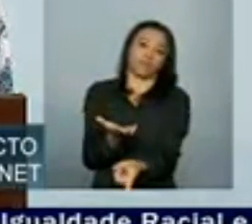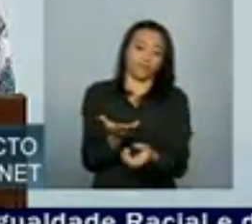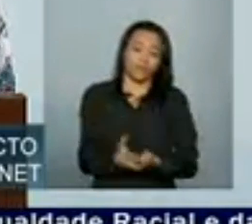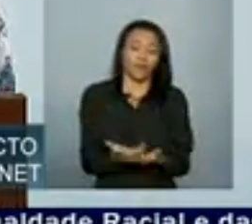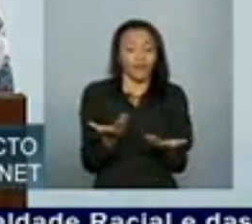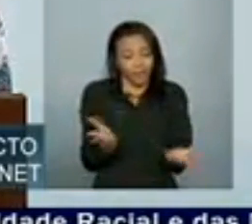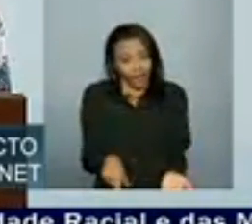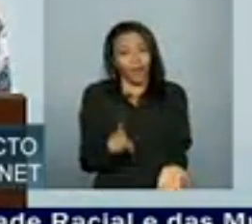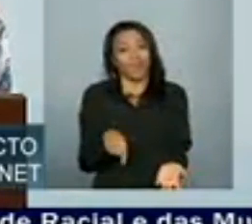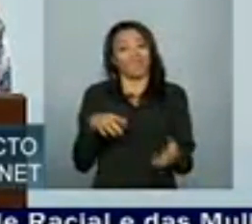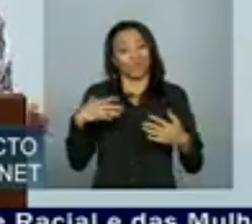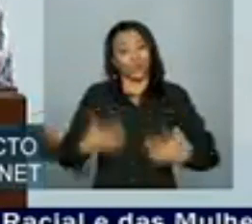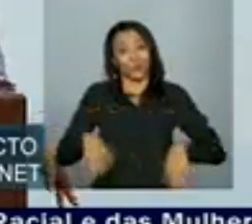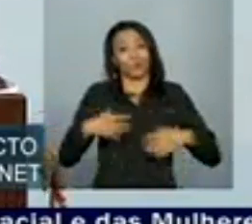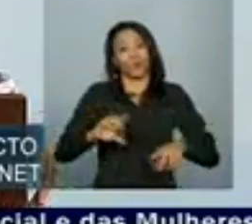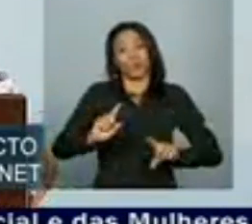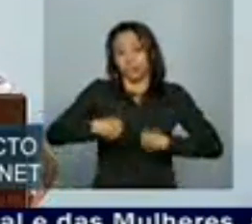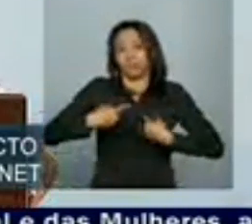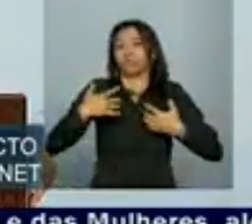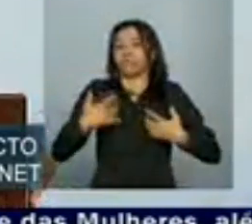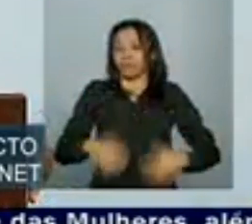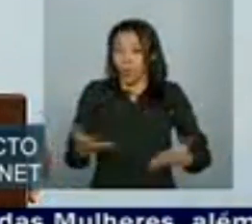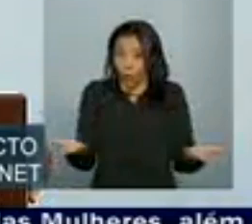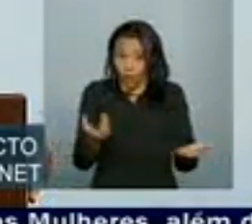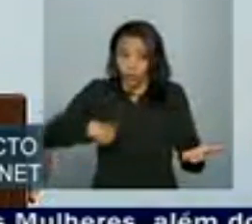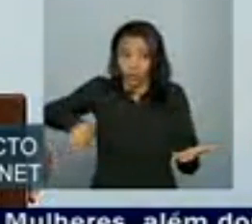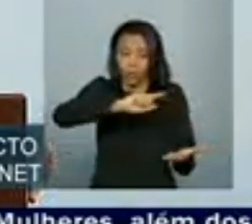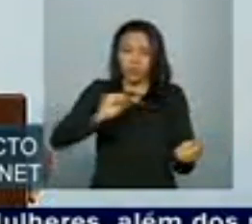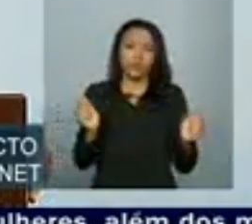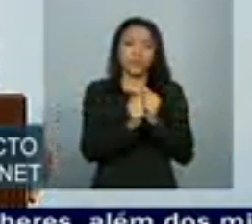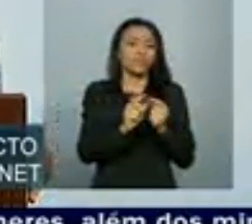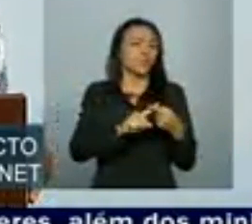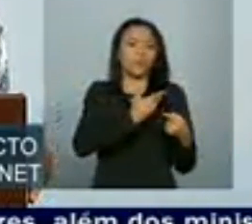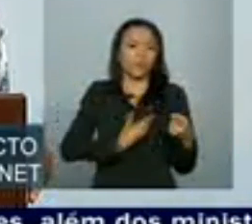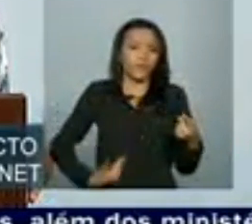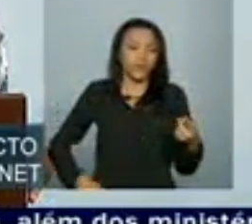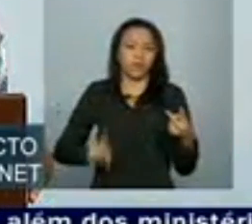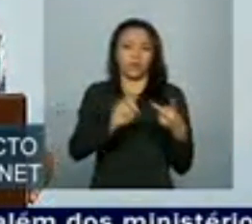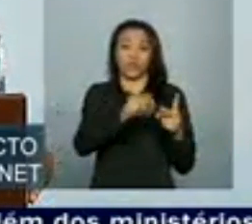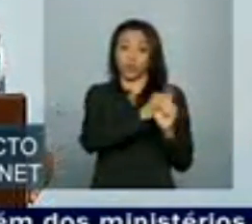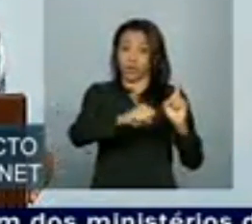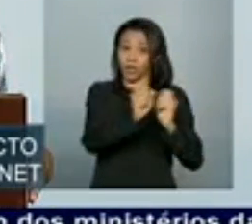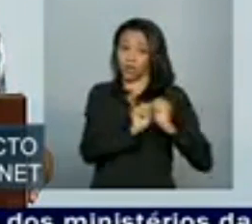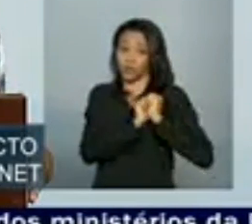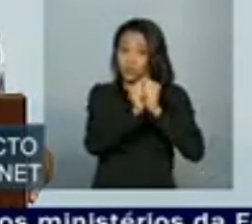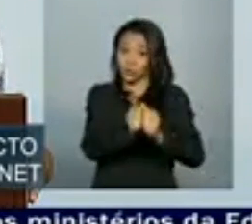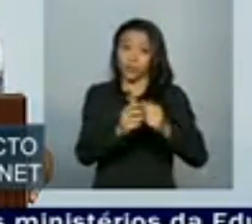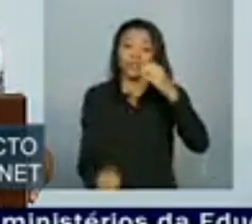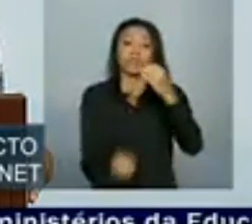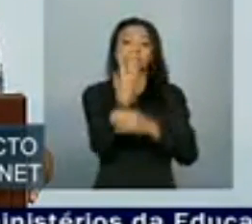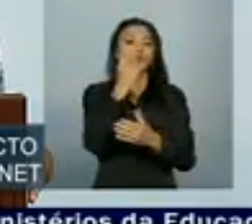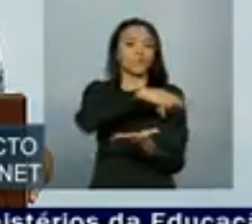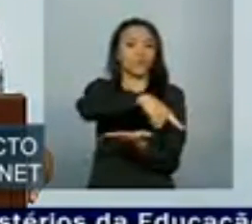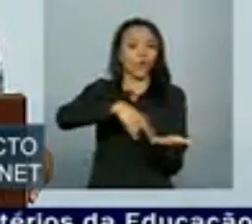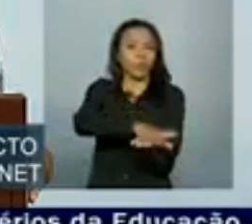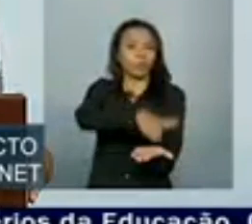nos traz hoje aqui, juntos, governo e sociedade, para o lançamento do Pacto